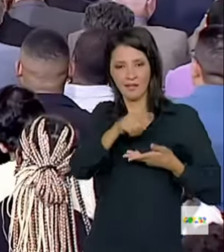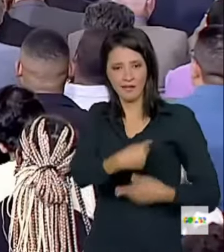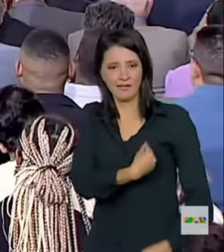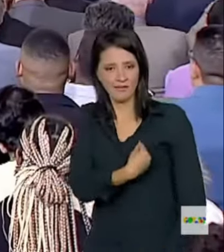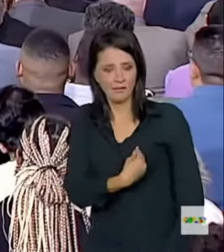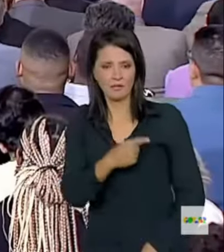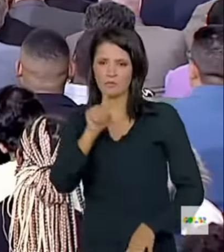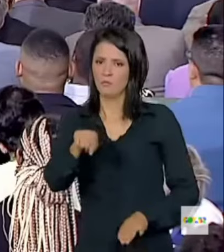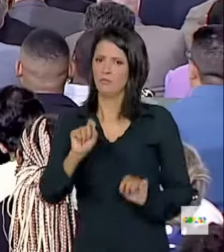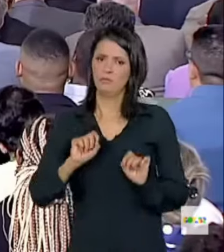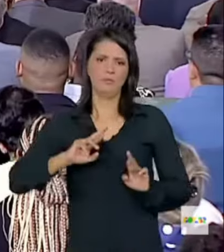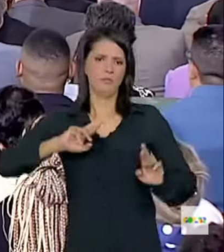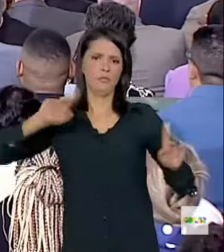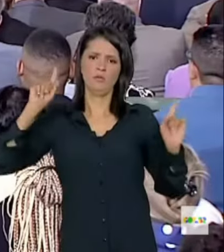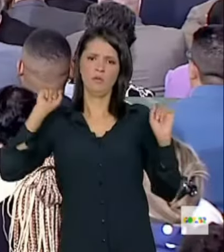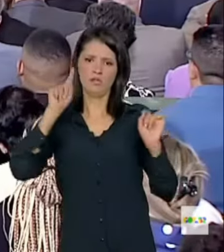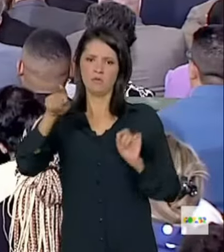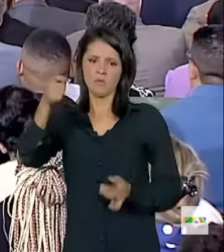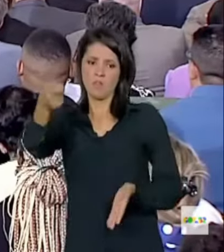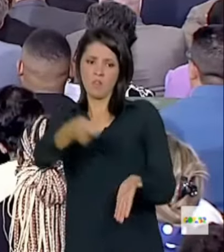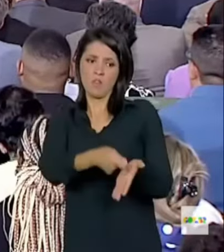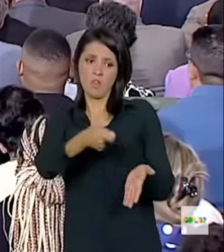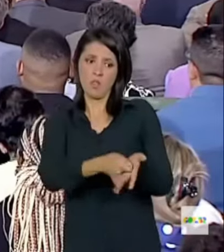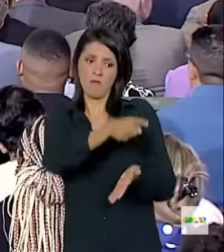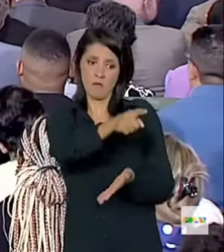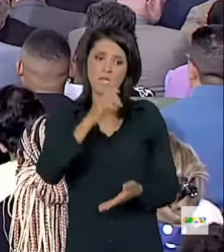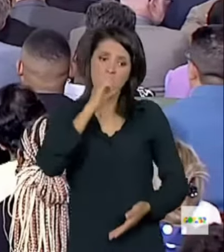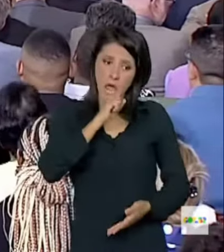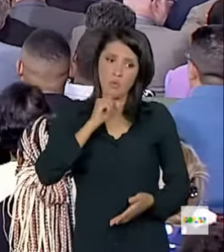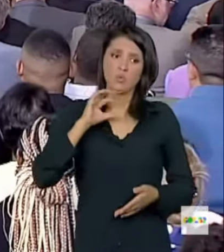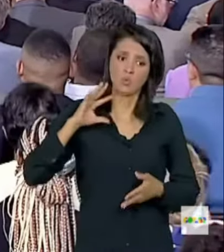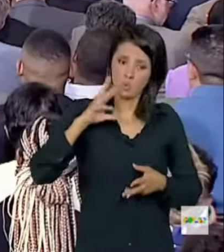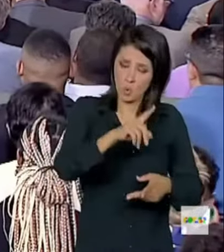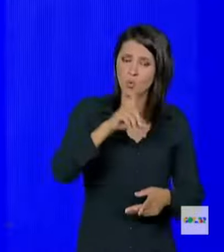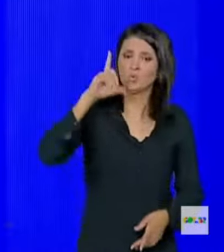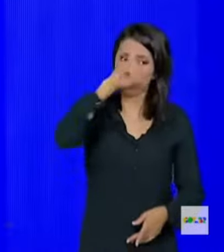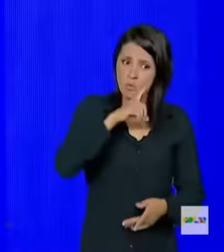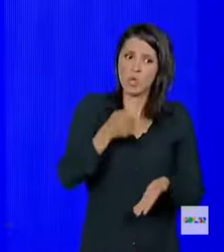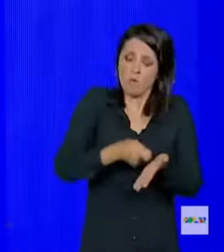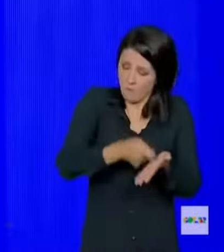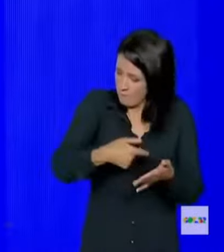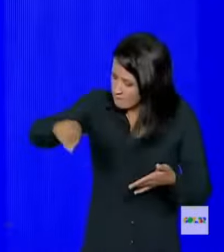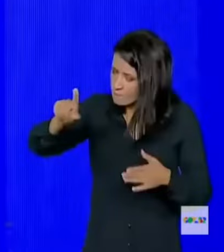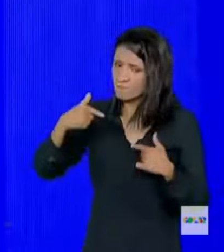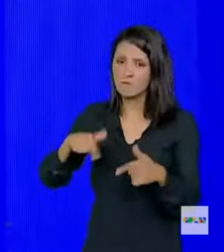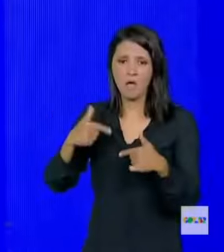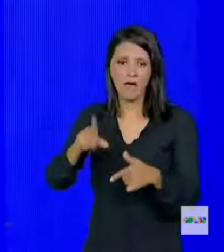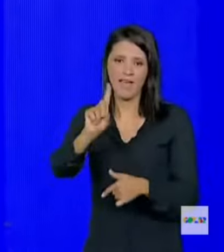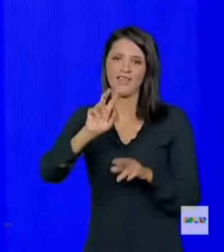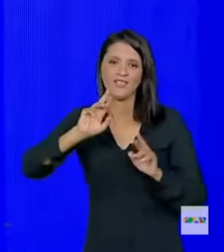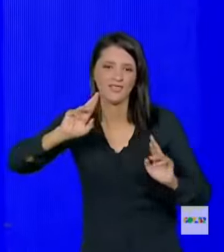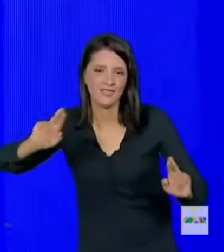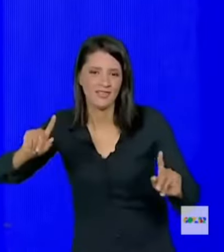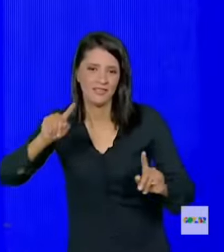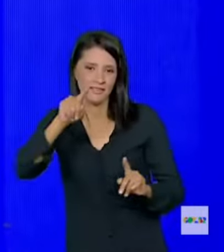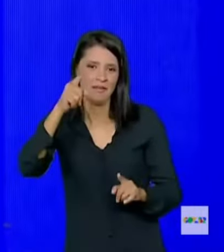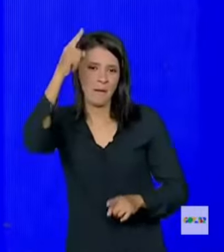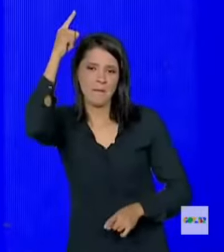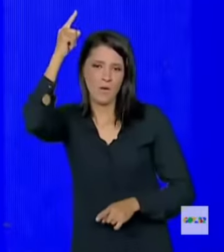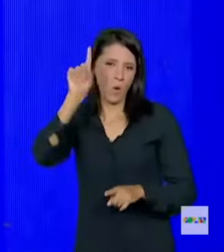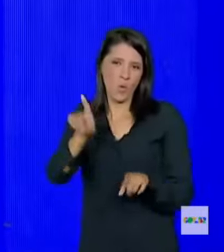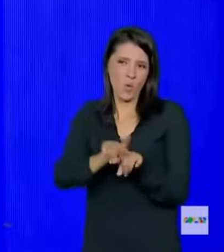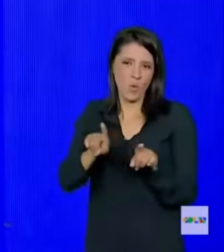significa que você tem que obrigar o cara a trabalhar todo sábado e domingo. Isso não significa que você vai proibir o